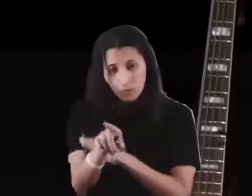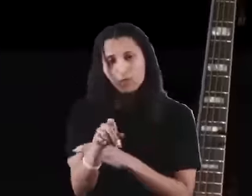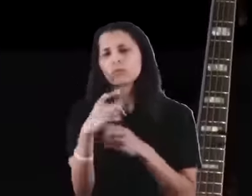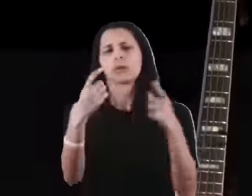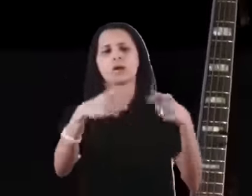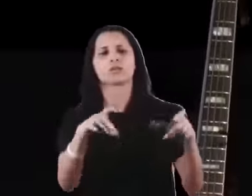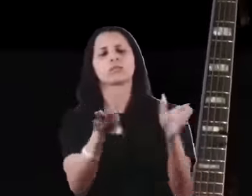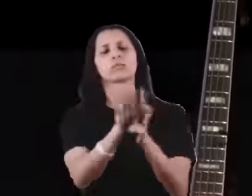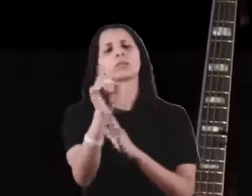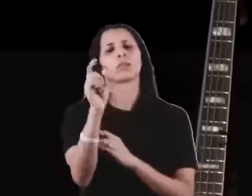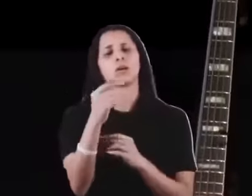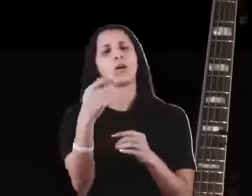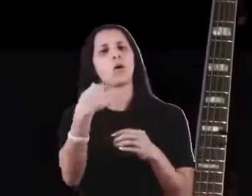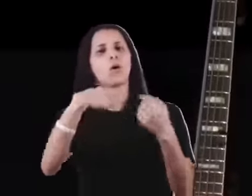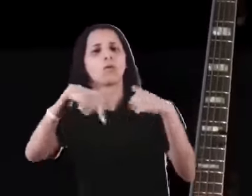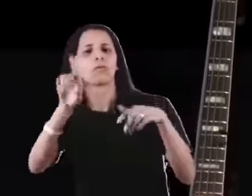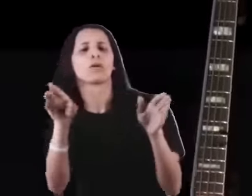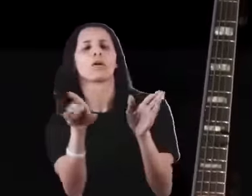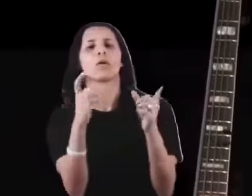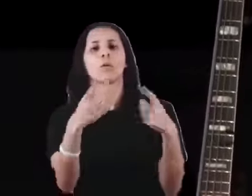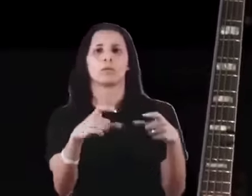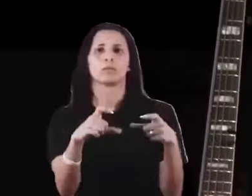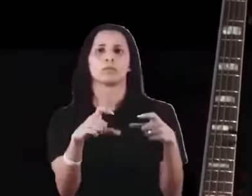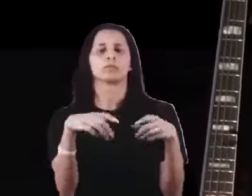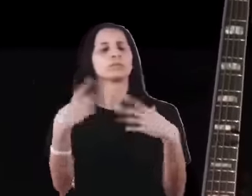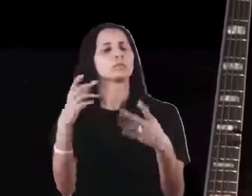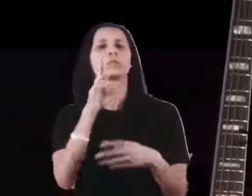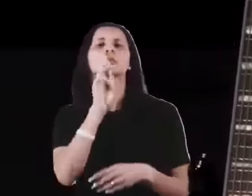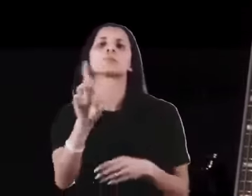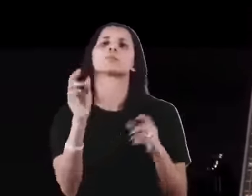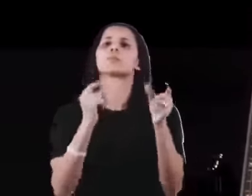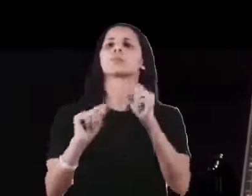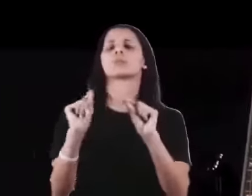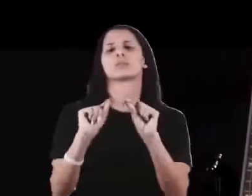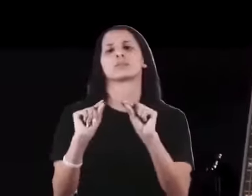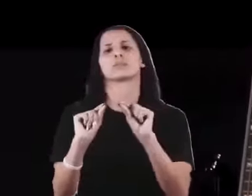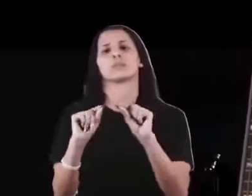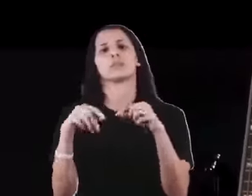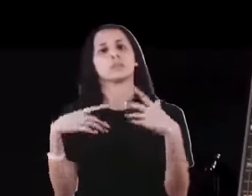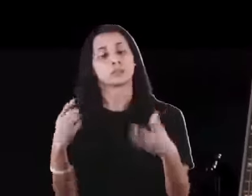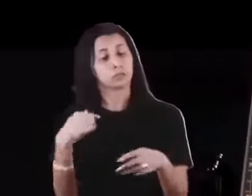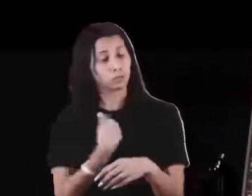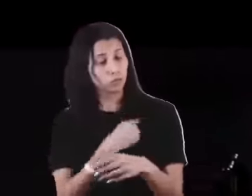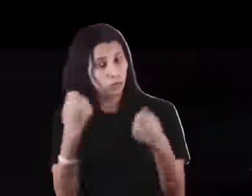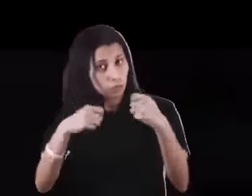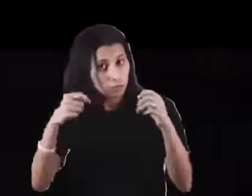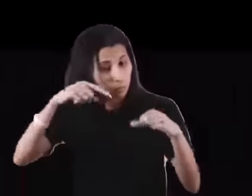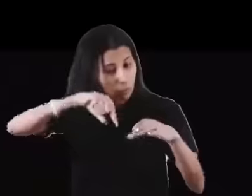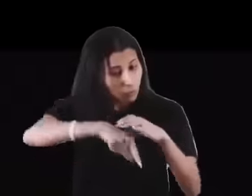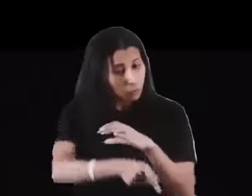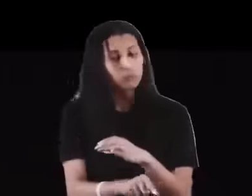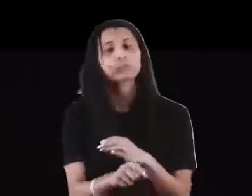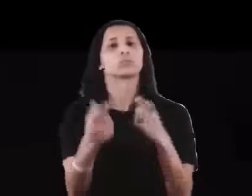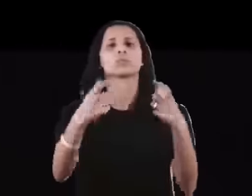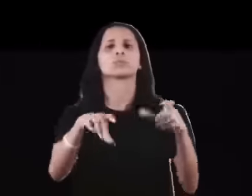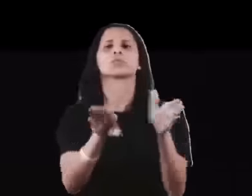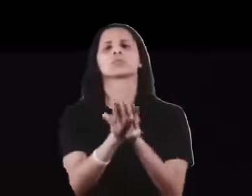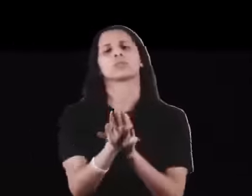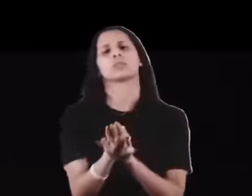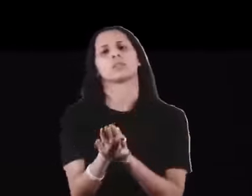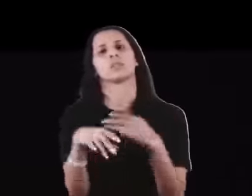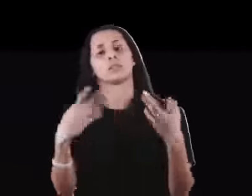sua raíz quem você é para entender aonde você vai chegar o Anjo perguntou